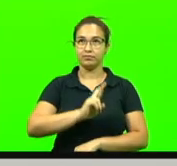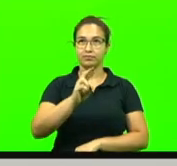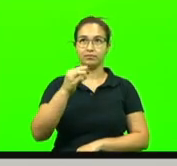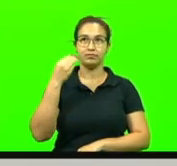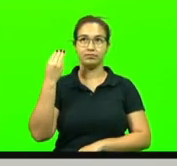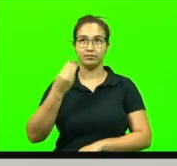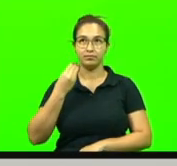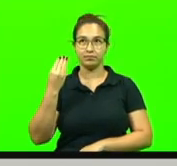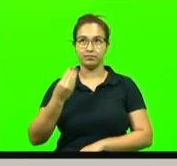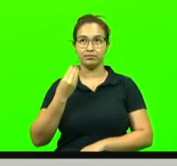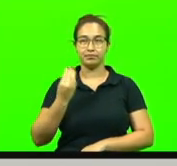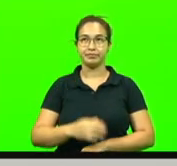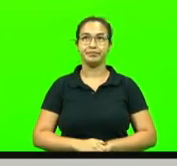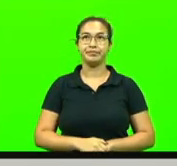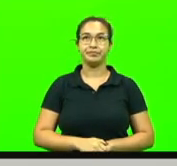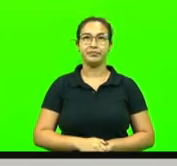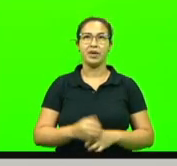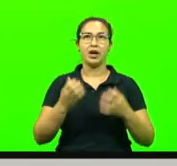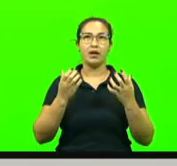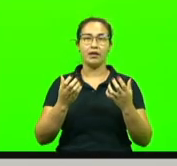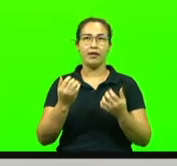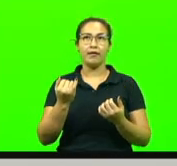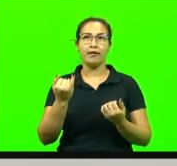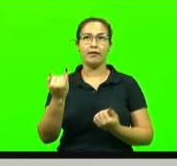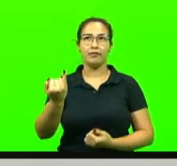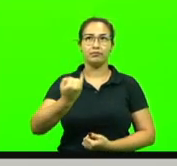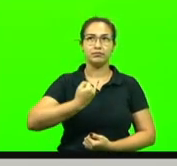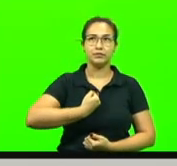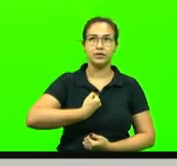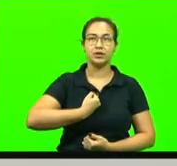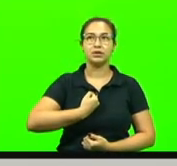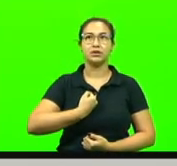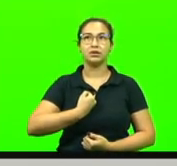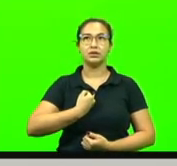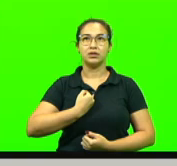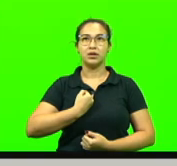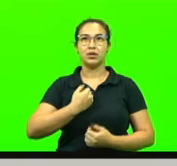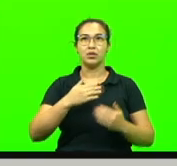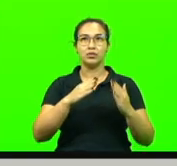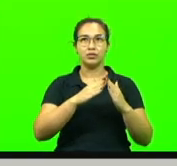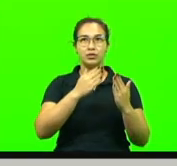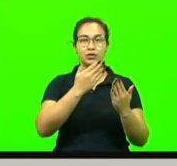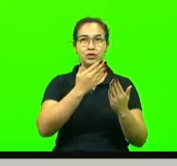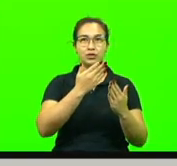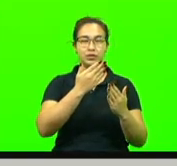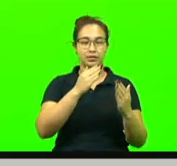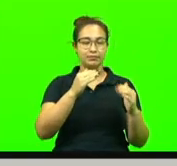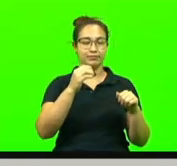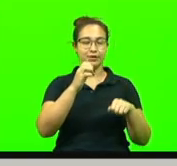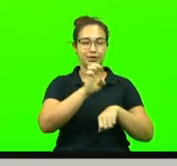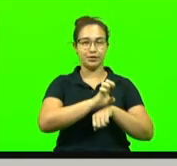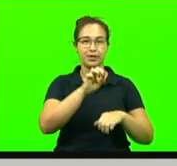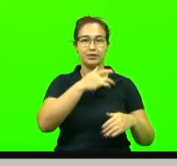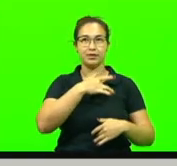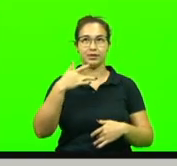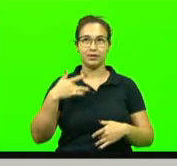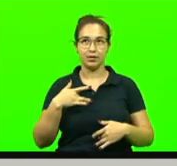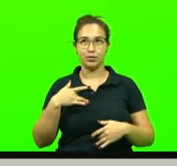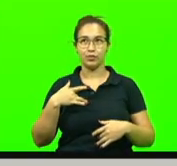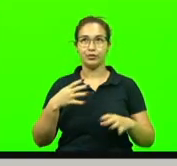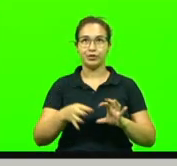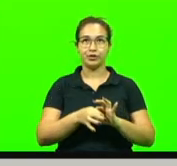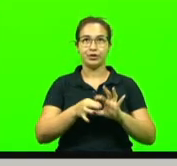Machado, solicitando ao secretário de Estado da Saúde informações acerca da disponibilização de poltronas